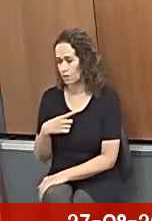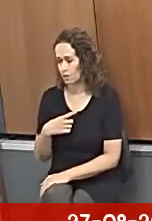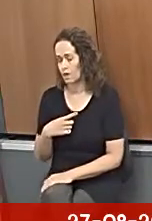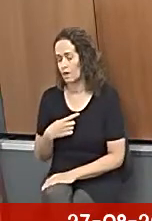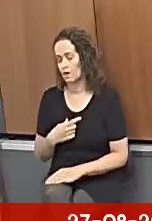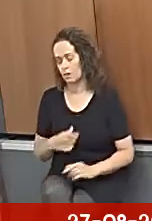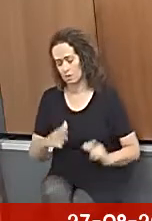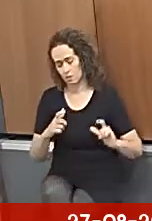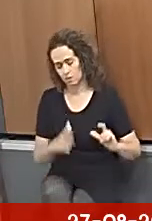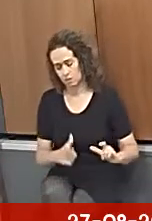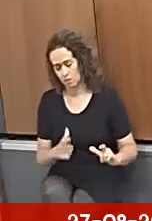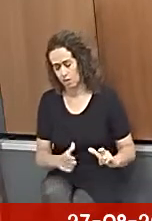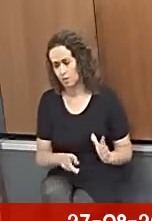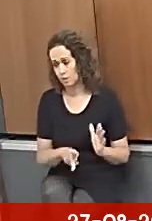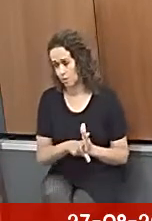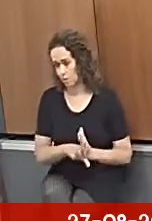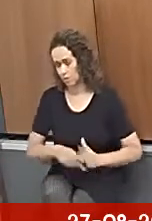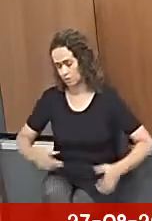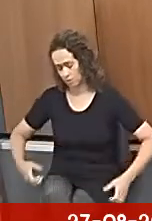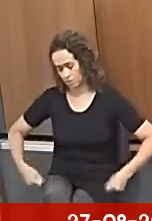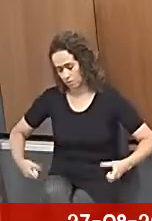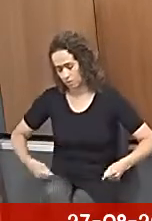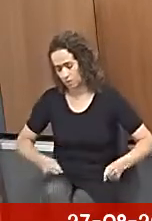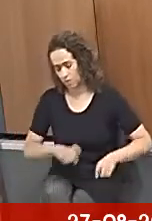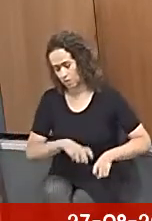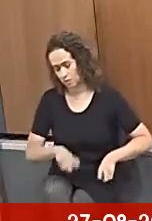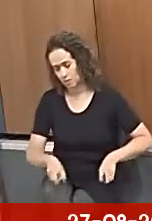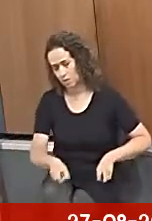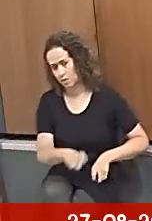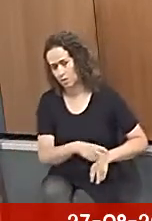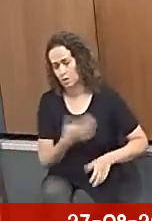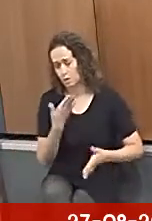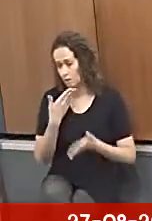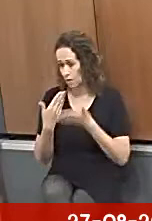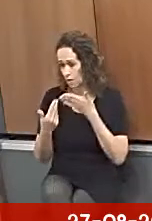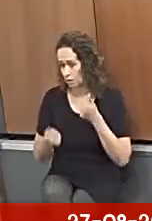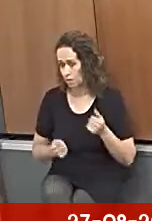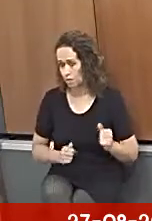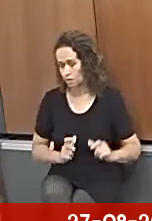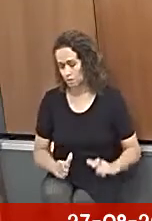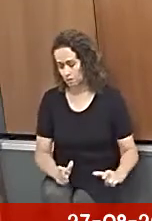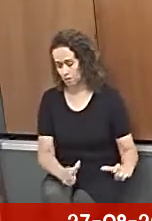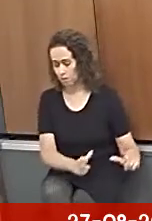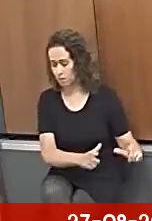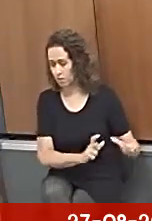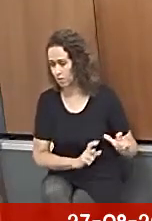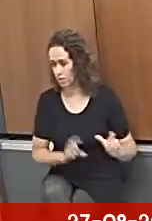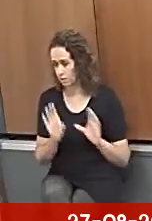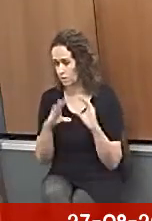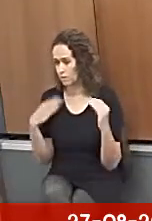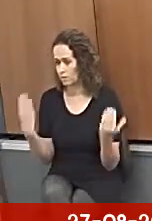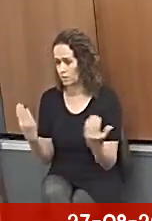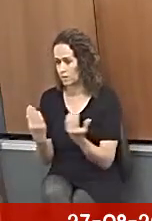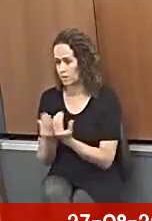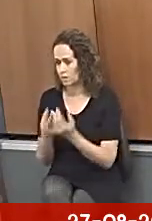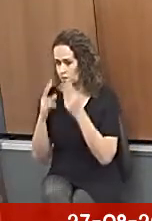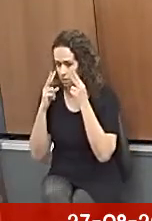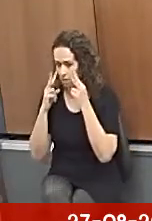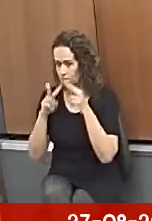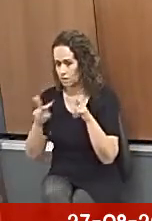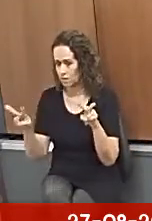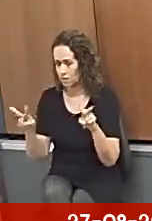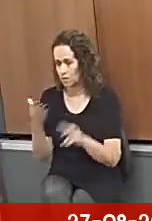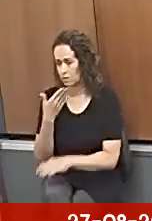cadeirantes no anel inferior do estádio e esses assentos estão nos melhores lugares né do mineirão como melhor visibilidade com